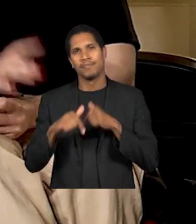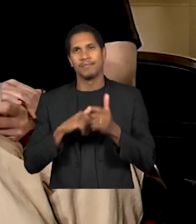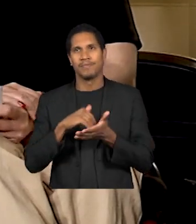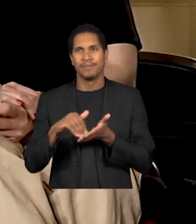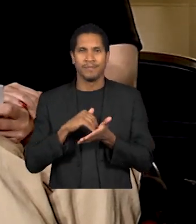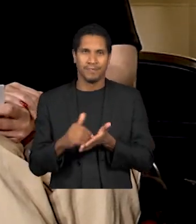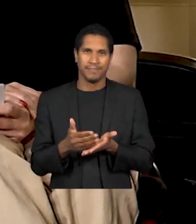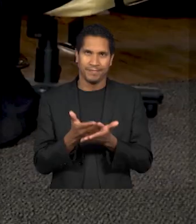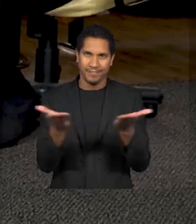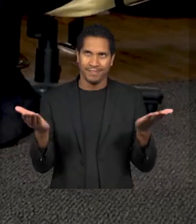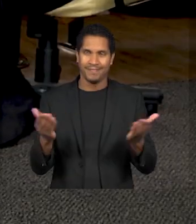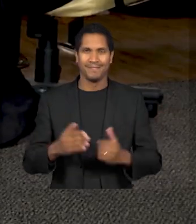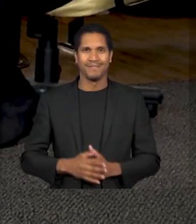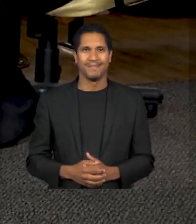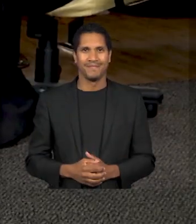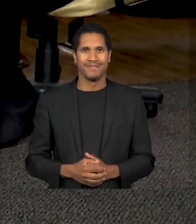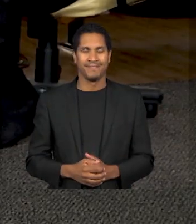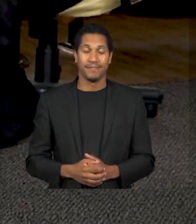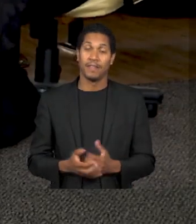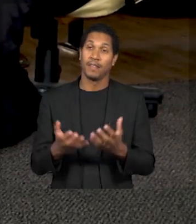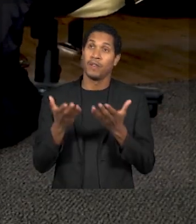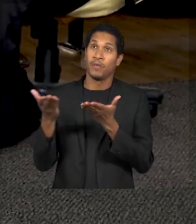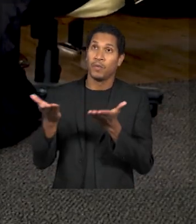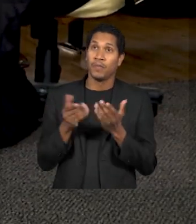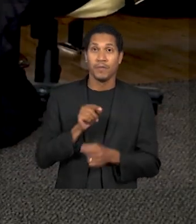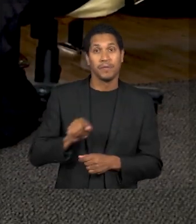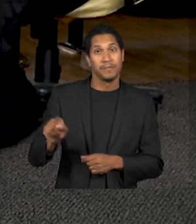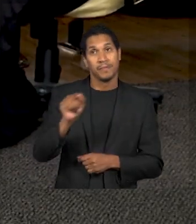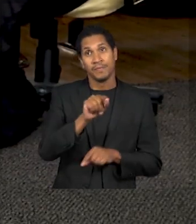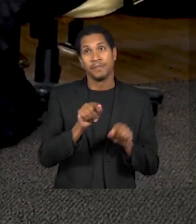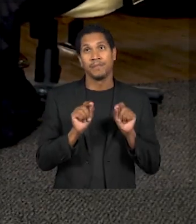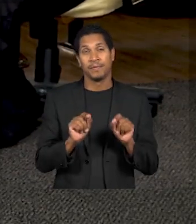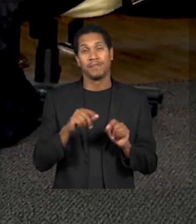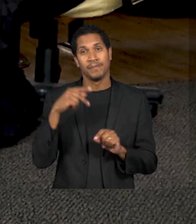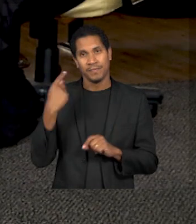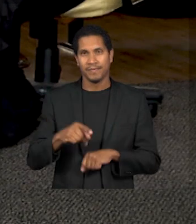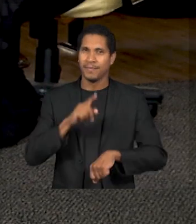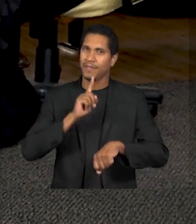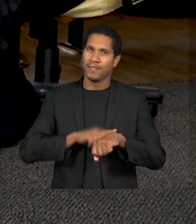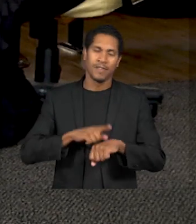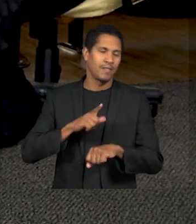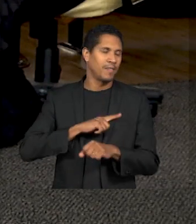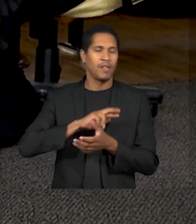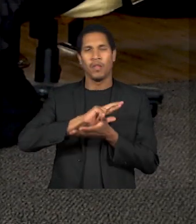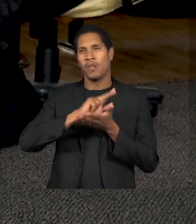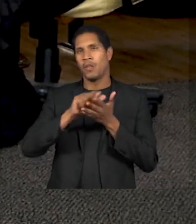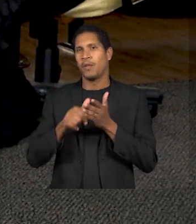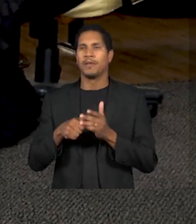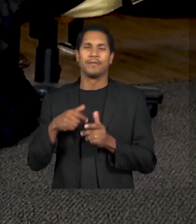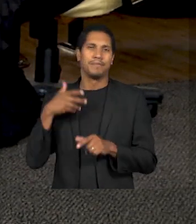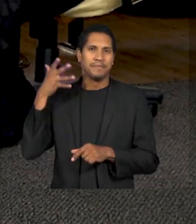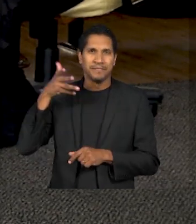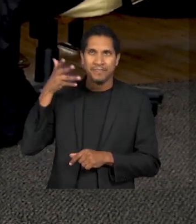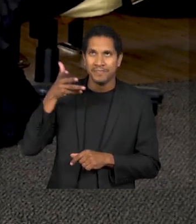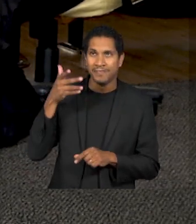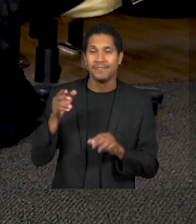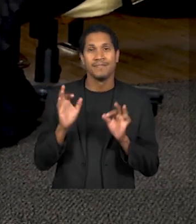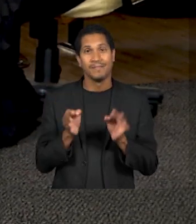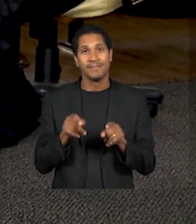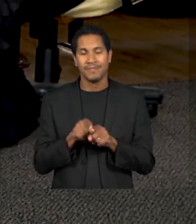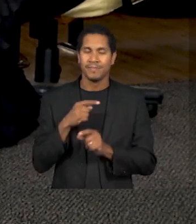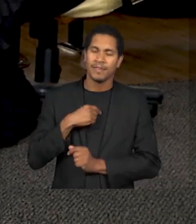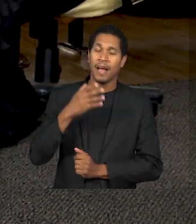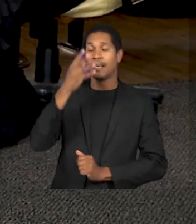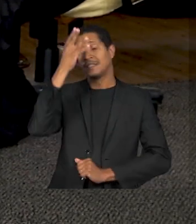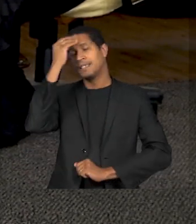gente terminar por aqui. Olha, eu queria convidar todos vocês, que aqui na hora é tanta coisa para falar, e certeza que eu vou sair daqui e vou falar,